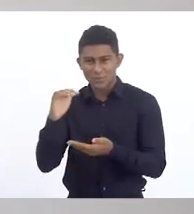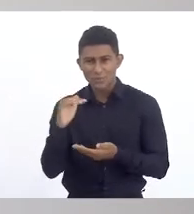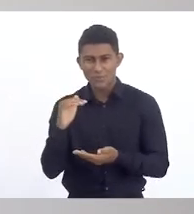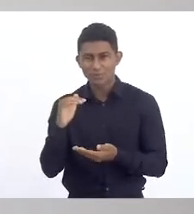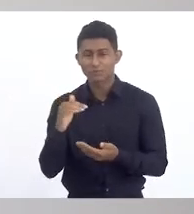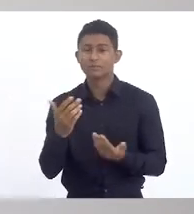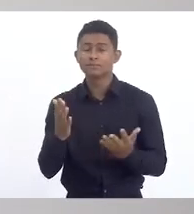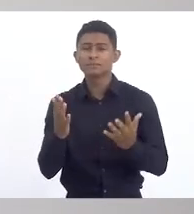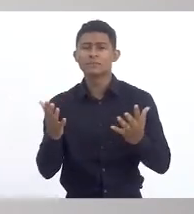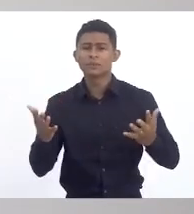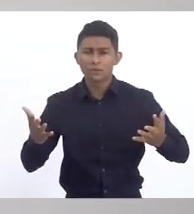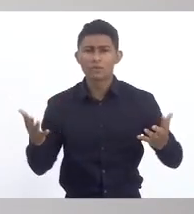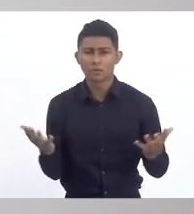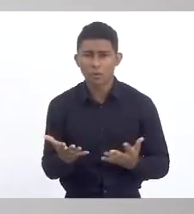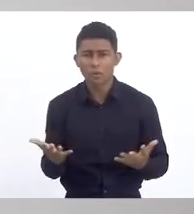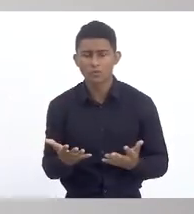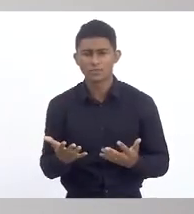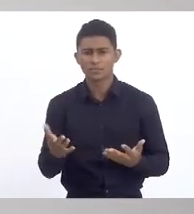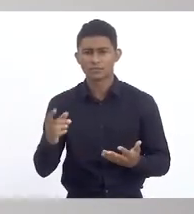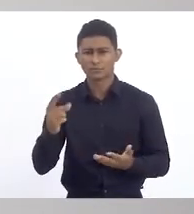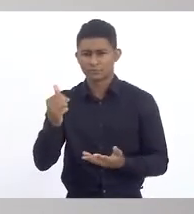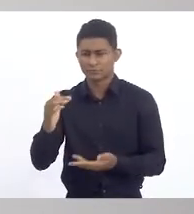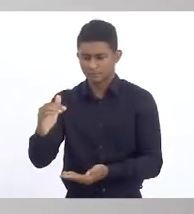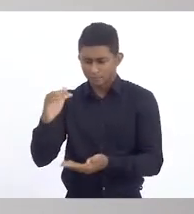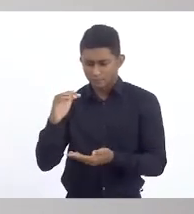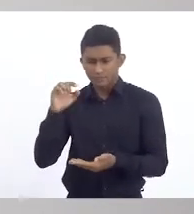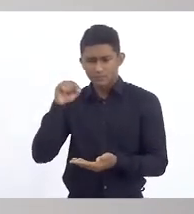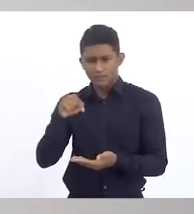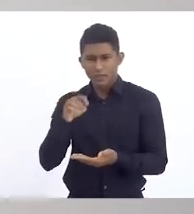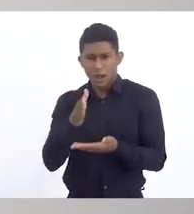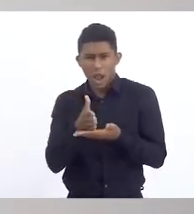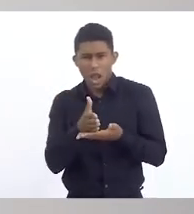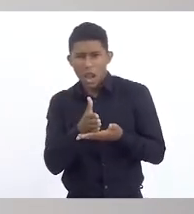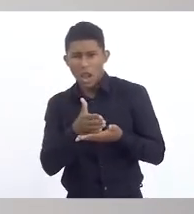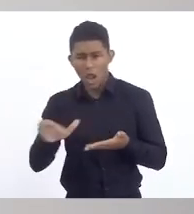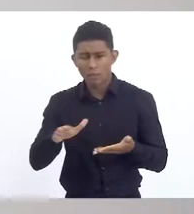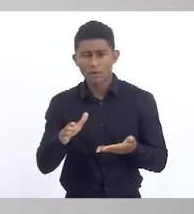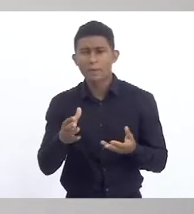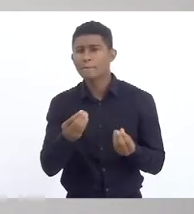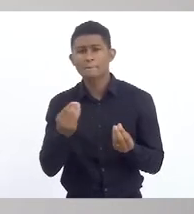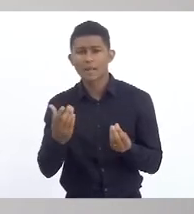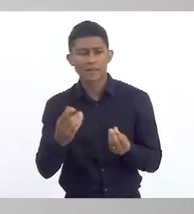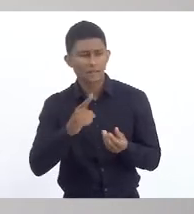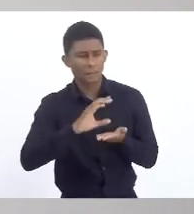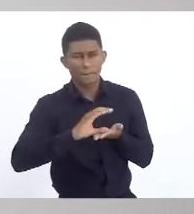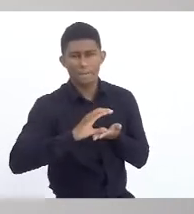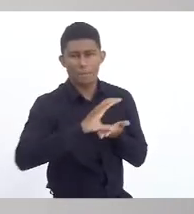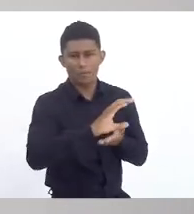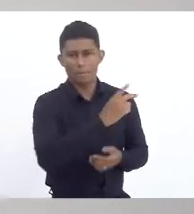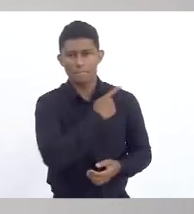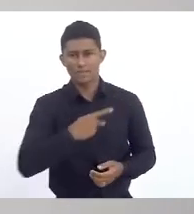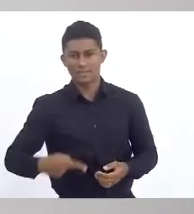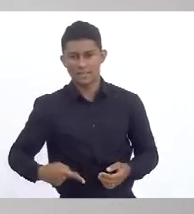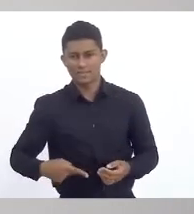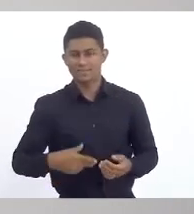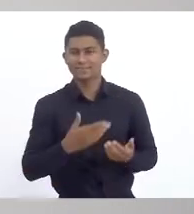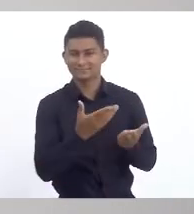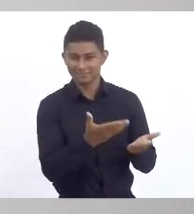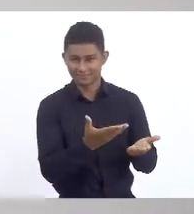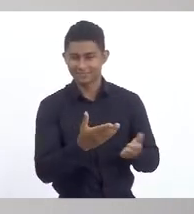hoje o que é excedente é usado para entrar na Previdência Pública. Né, então, ou seja, então,